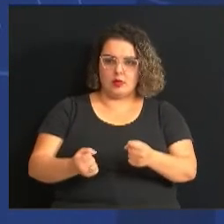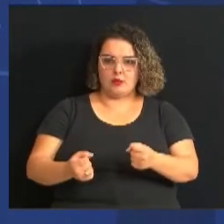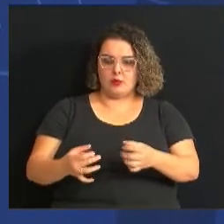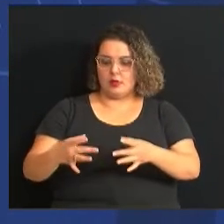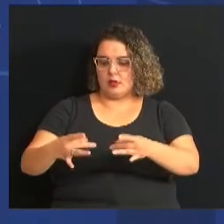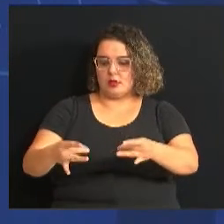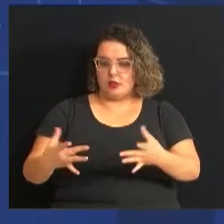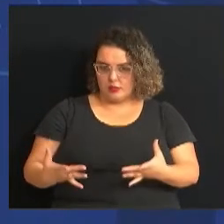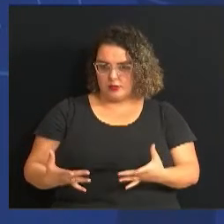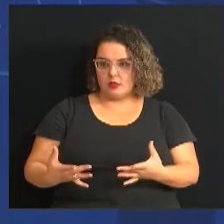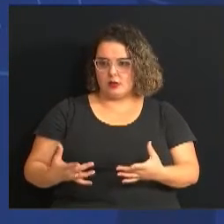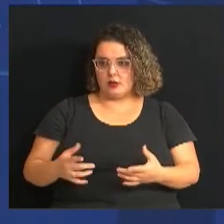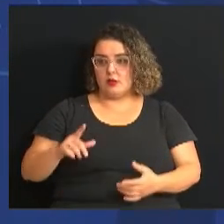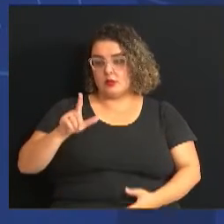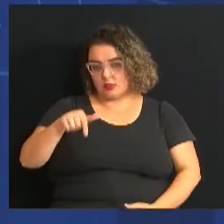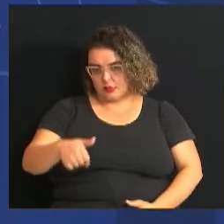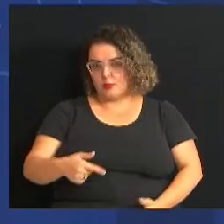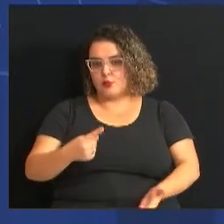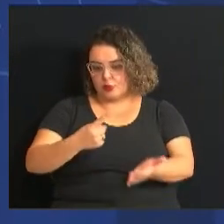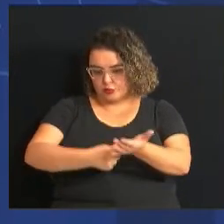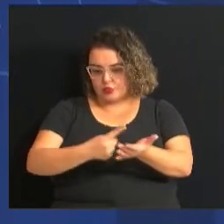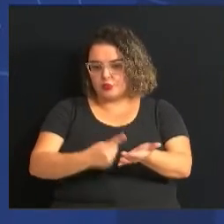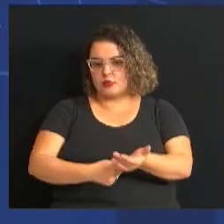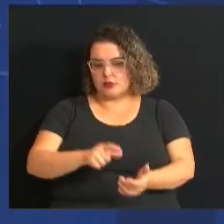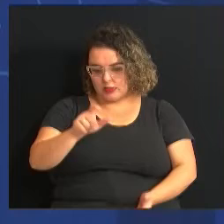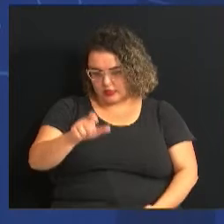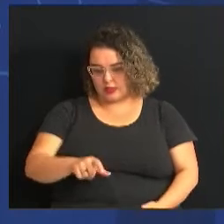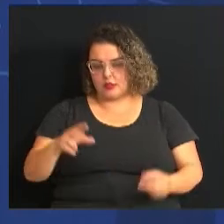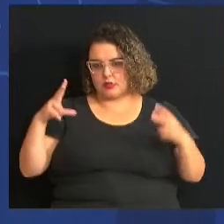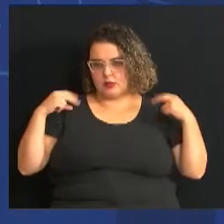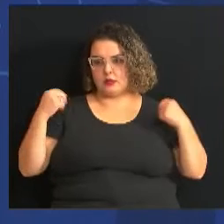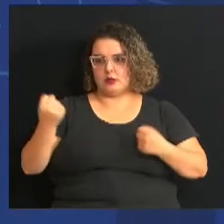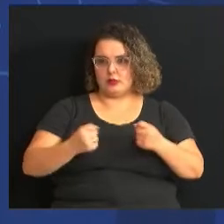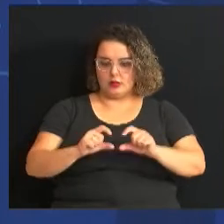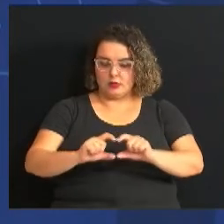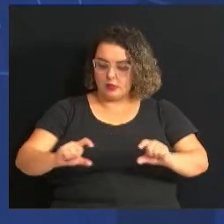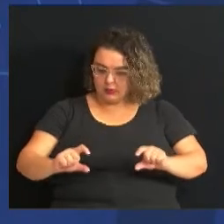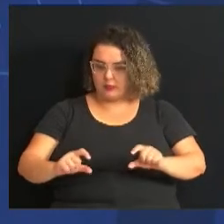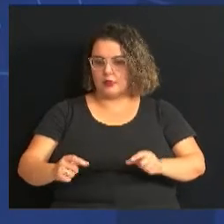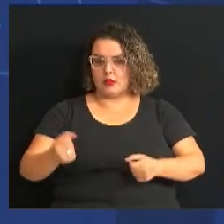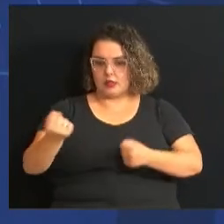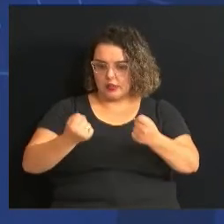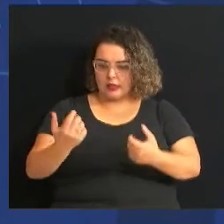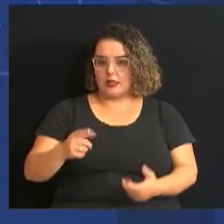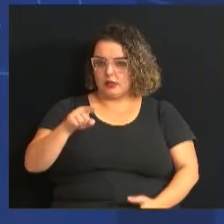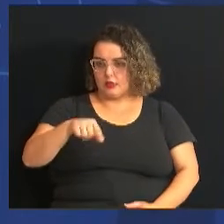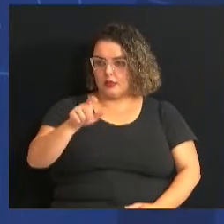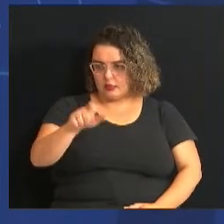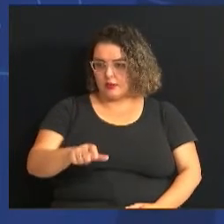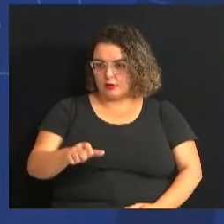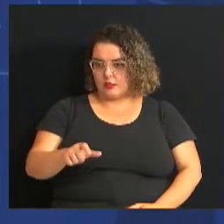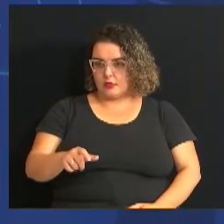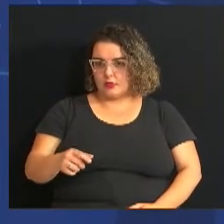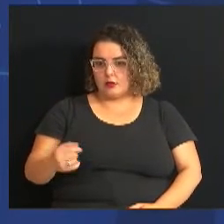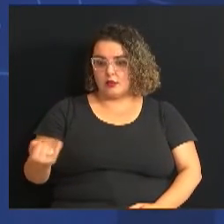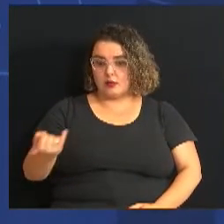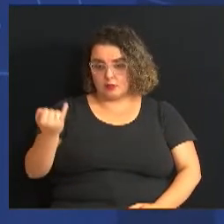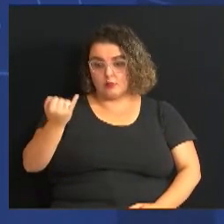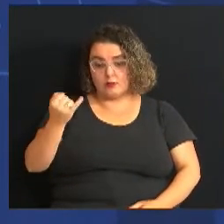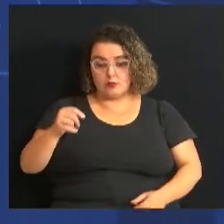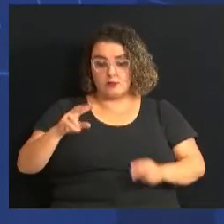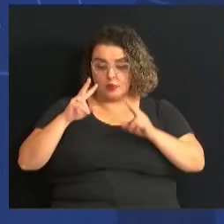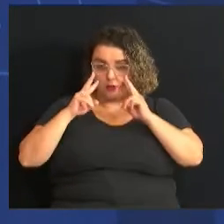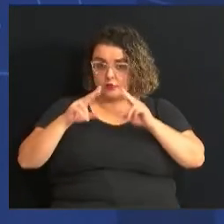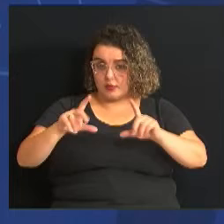vai entrar no carro após ele confirmar que aquele motorista, aquela placa, aquele carro, aquela pessoa né? Muito importante observar a foto. Então, um projeto